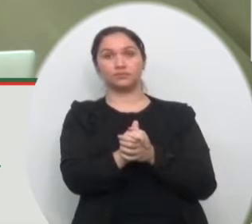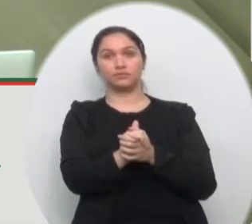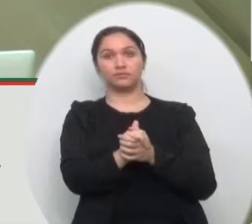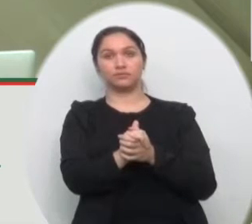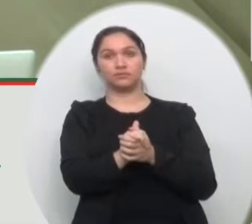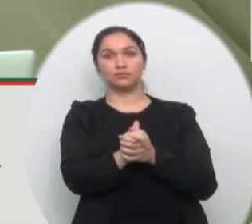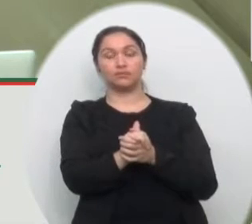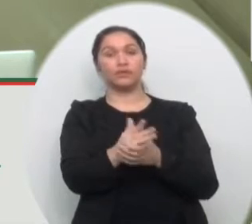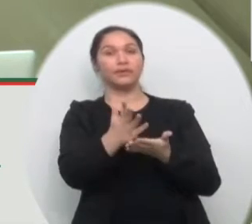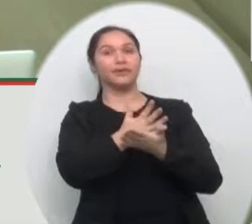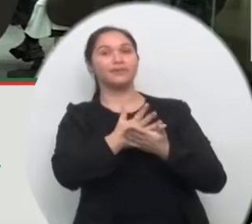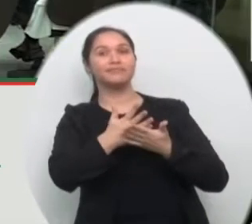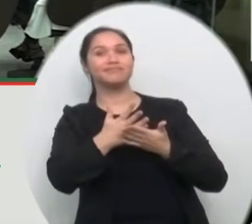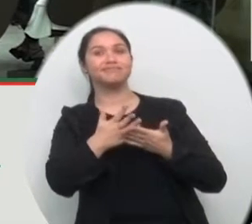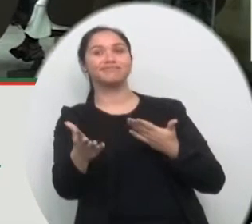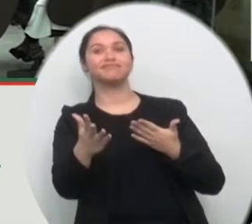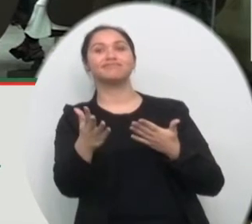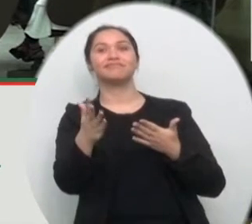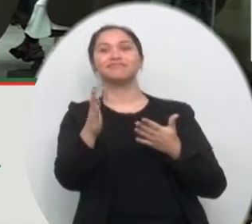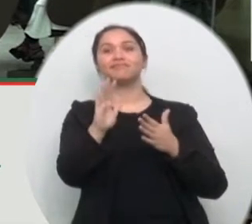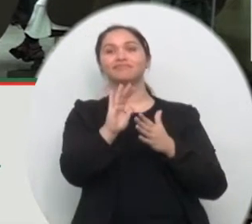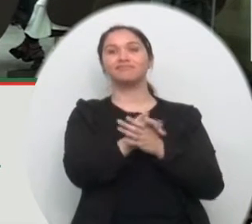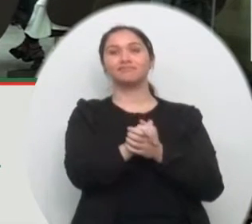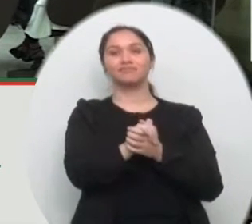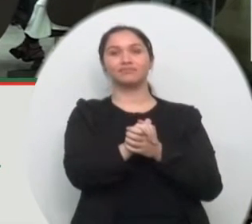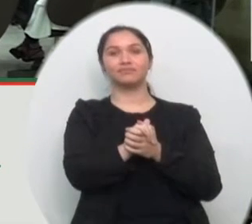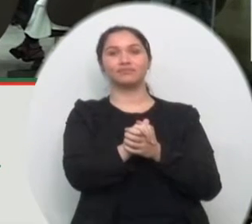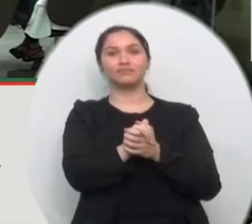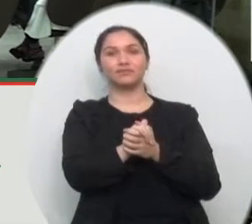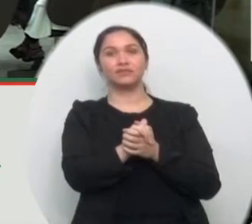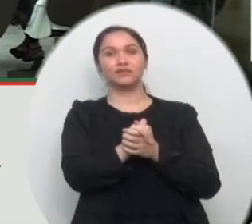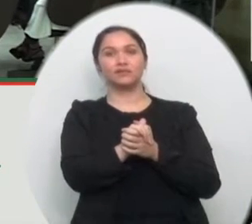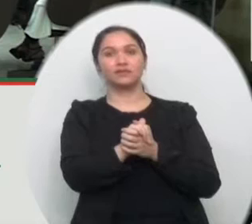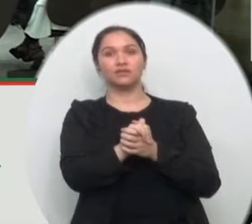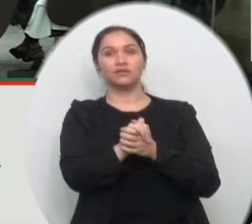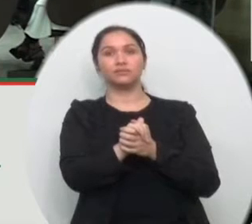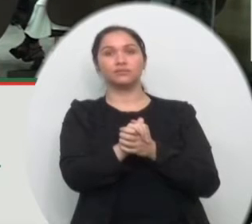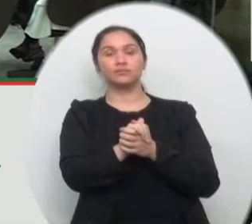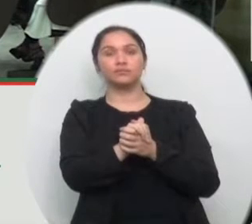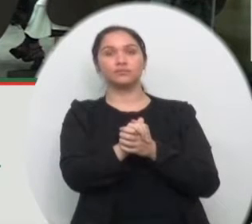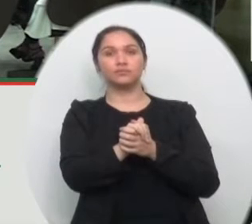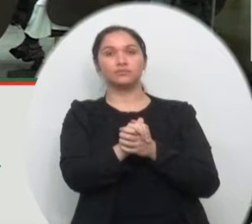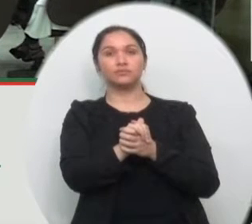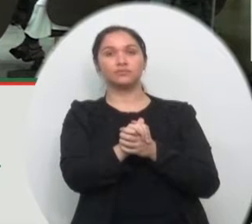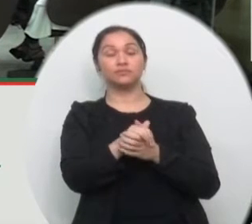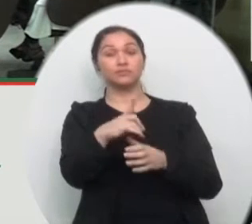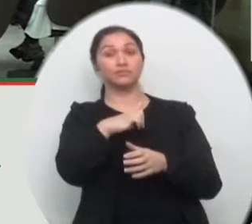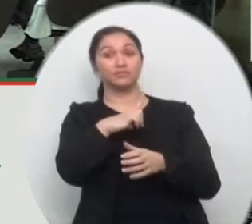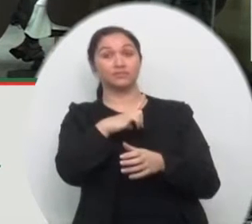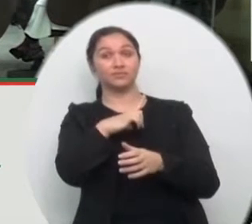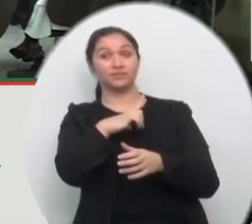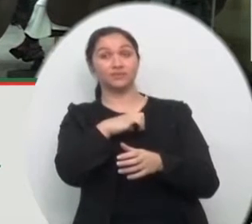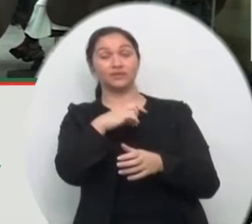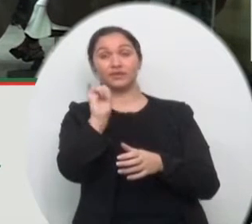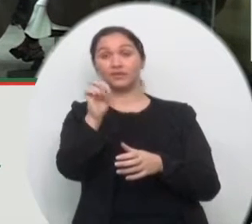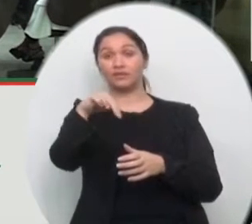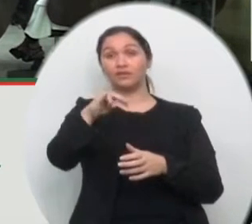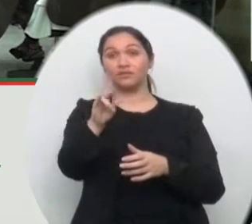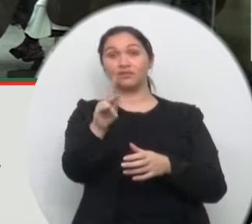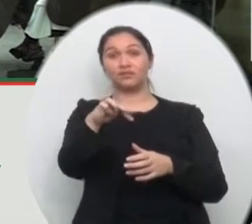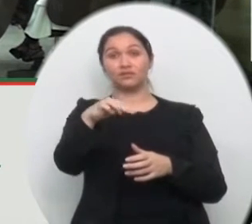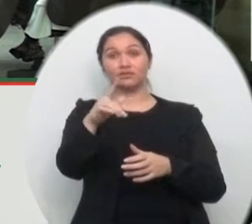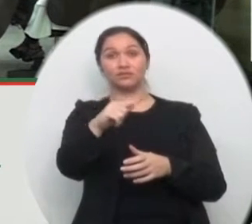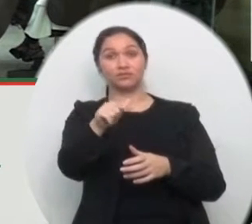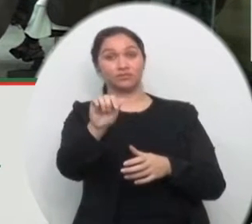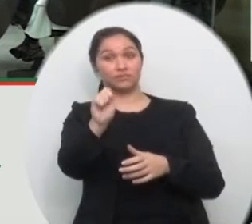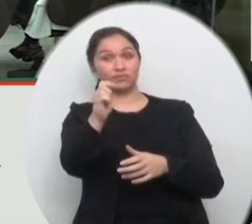futuro. Né? Eu tenho uma empresa de biscoito que eu trouxe aqui para vocês. Tá? E vocês vão comer na casa de